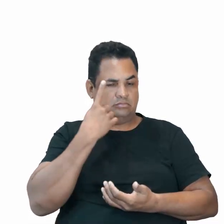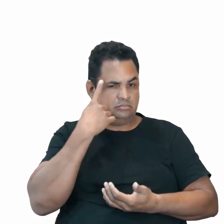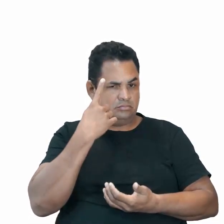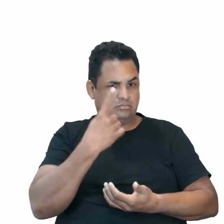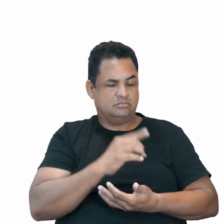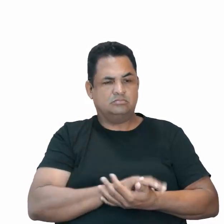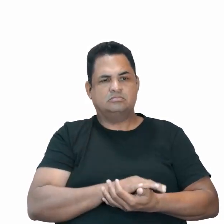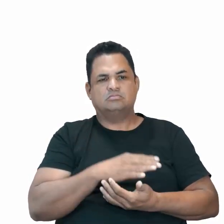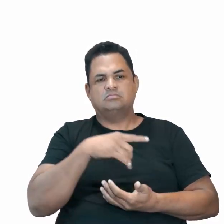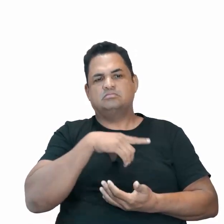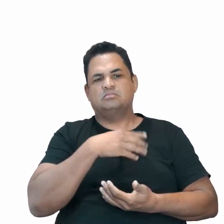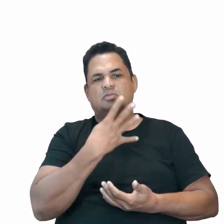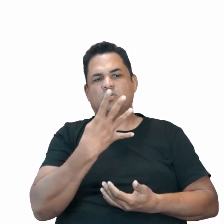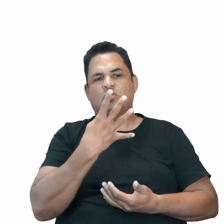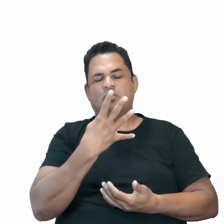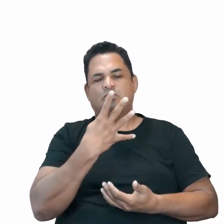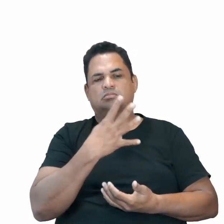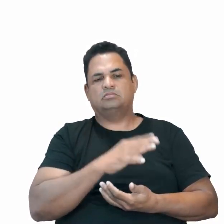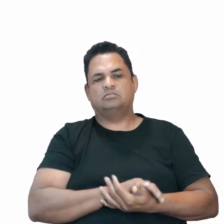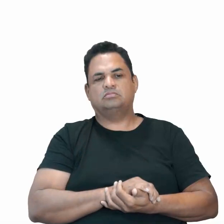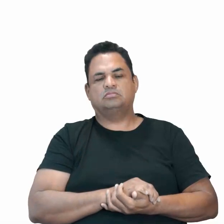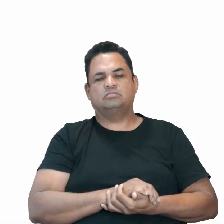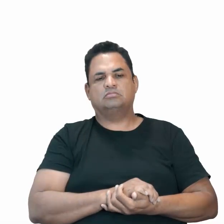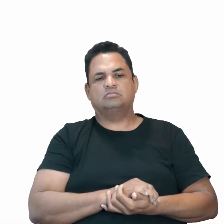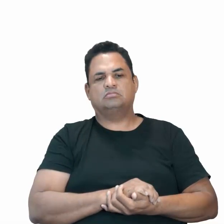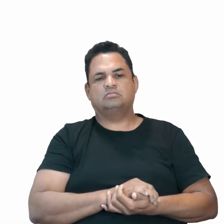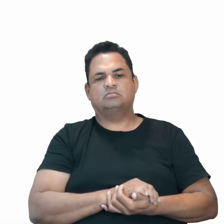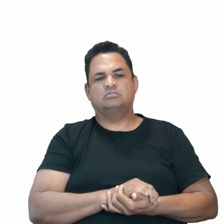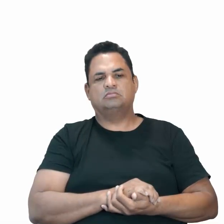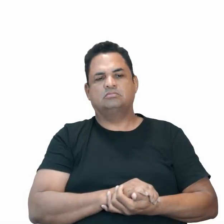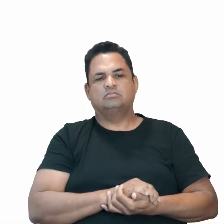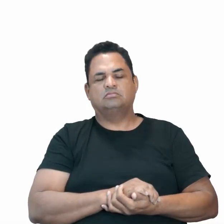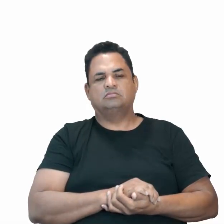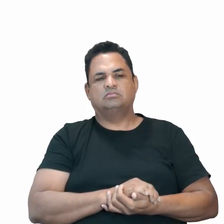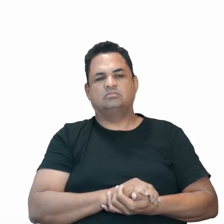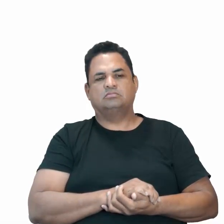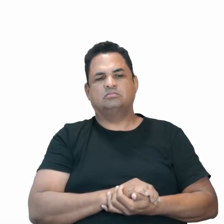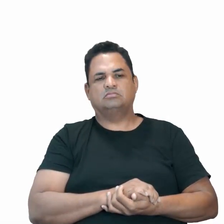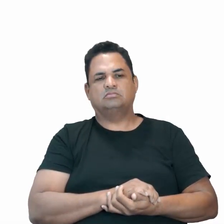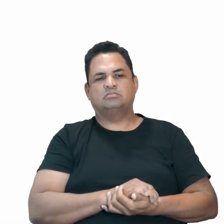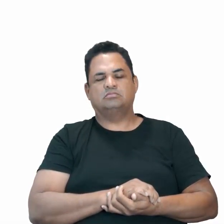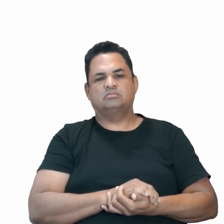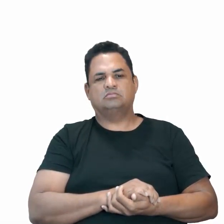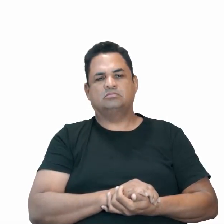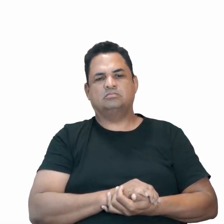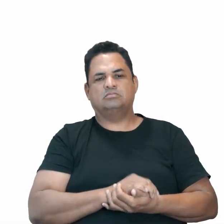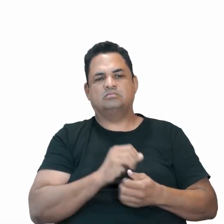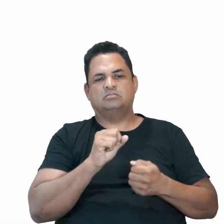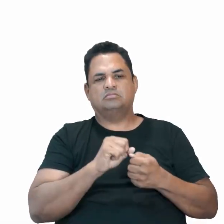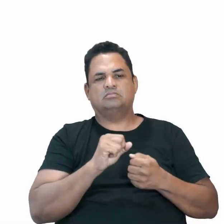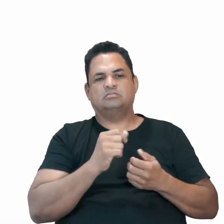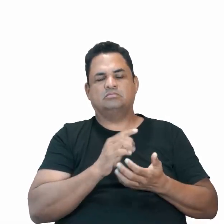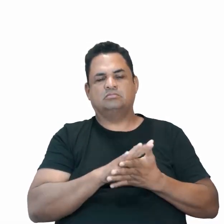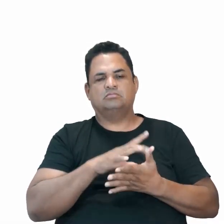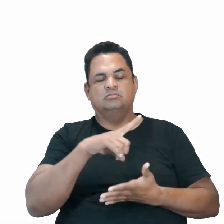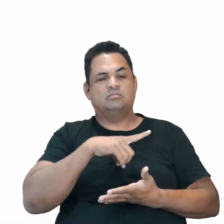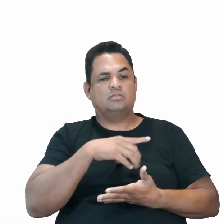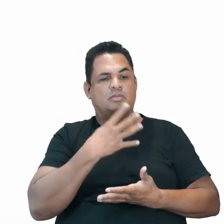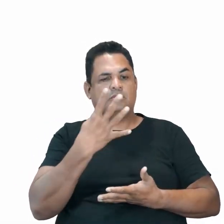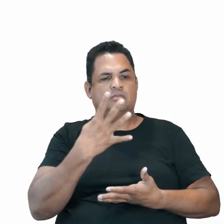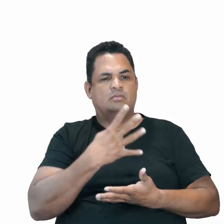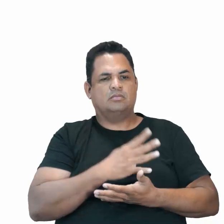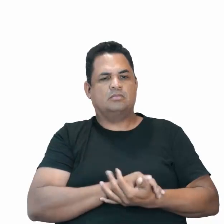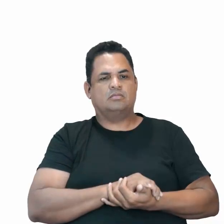4 cargas. Se eu aproximar, lógico que essas cargas não vão aproximar. Eu vou fazer o efeito aqui, ó. Tem 4, né?